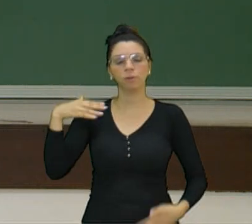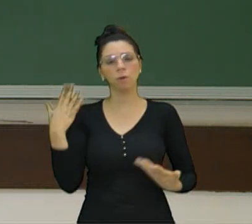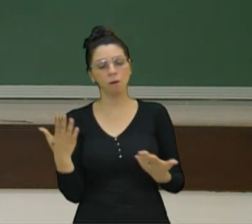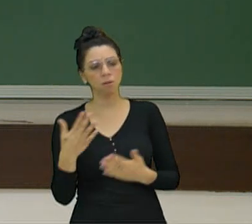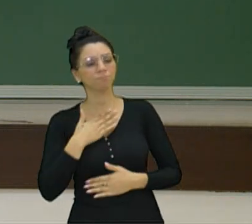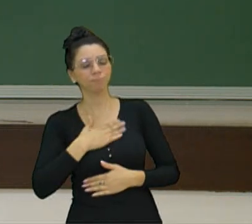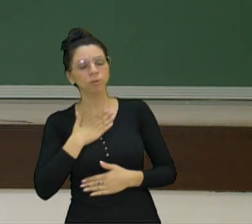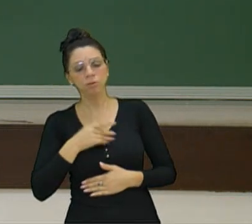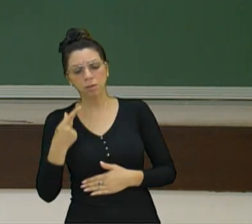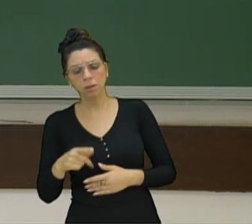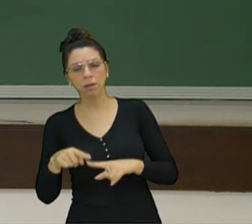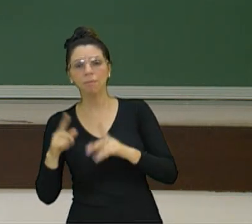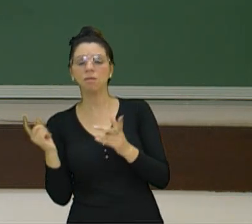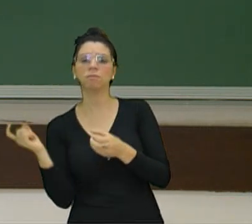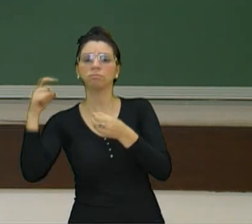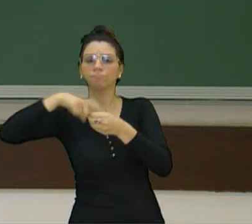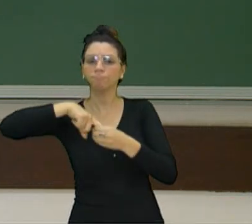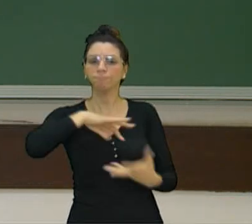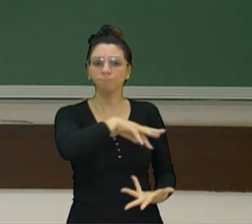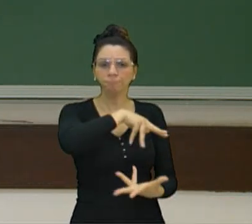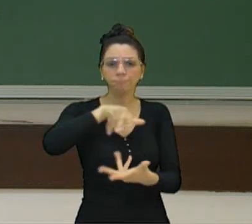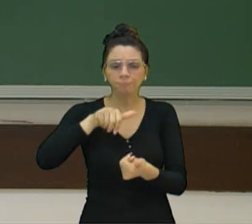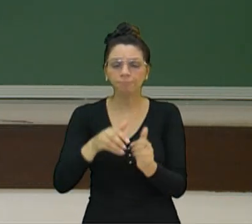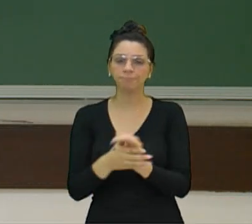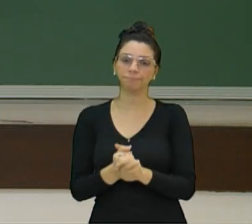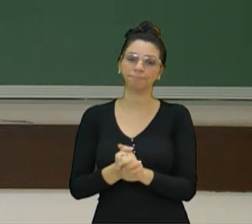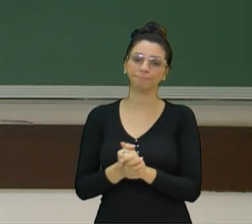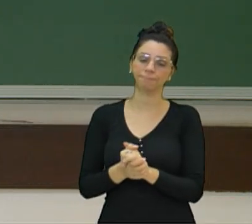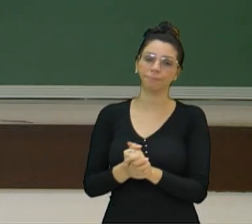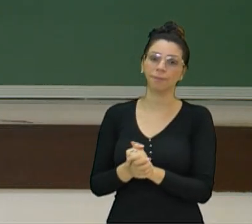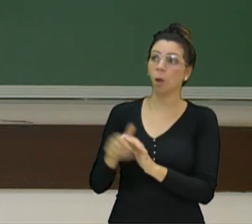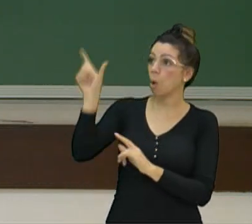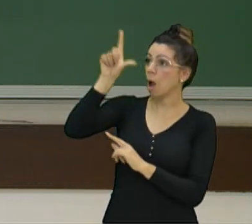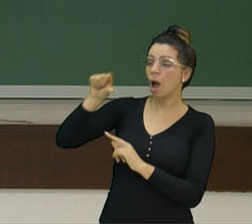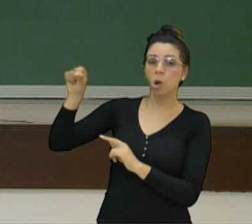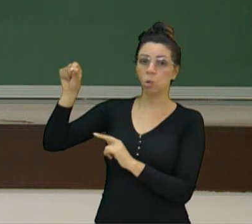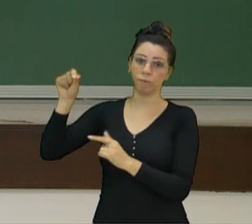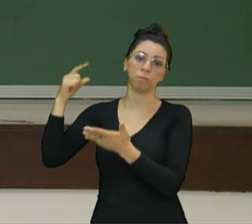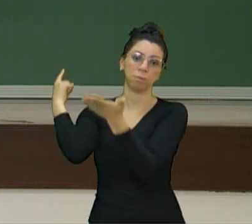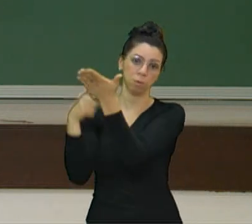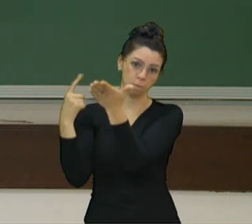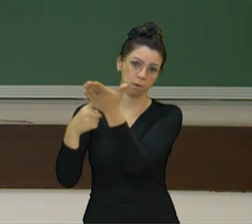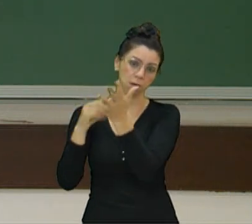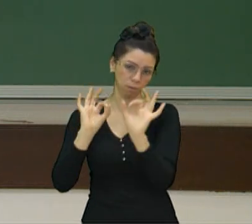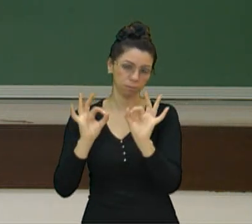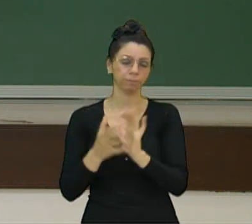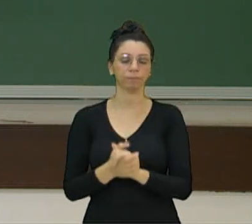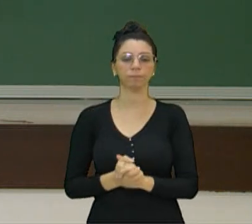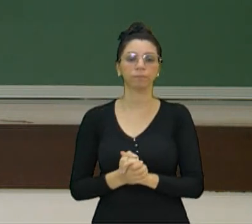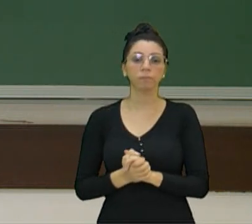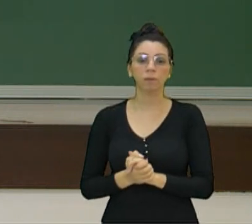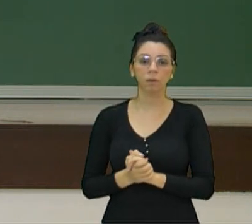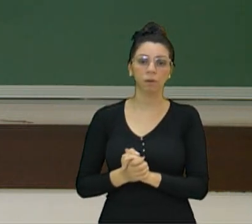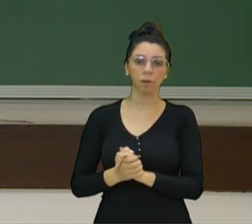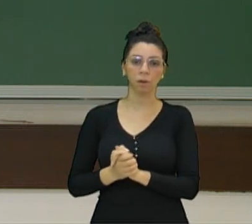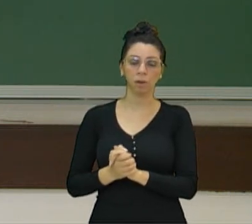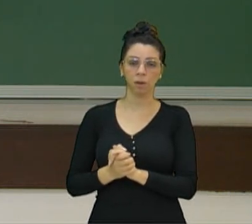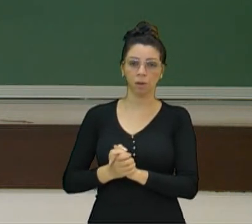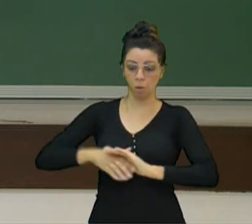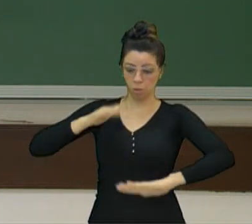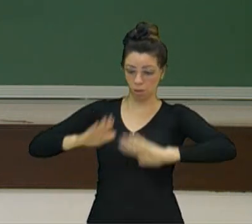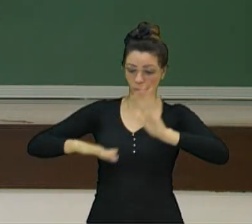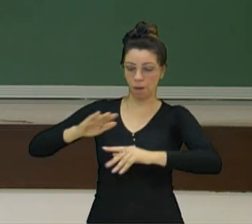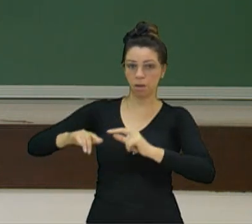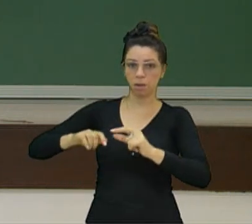mas eu quero voltar para a terra. E a Lua fez um combinado com ele, então vamos fazer assim. Vou amarrar o tamborinho numa